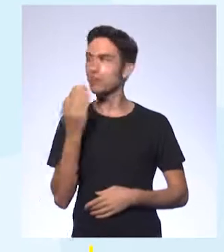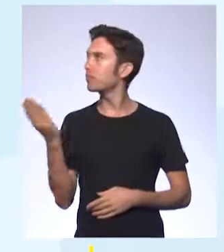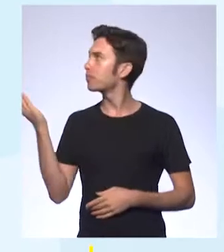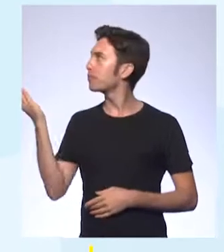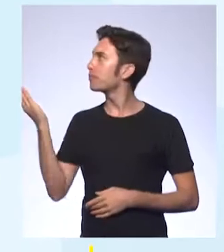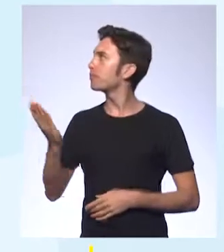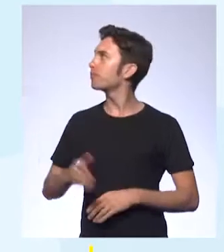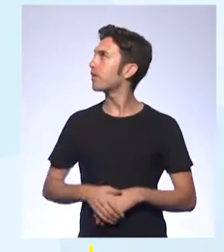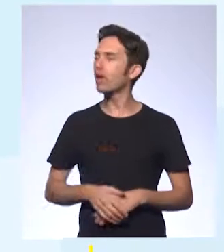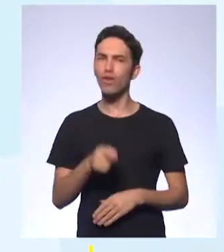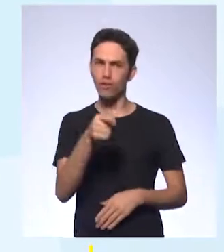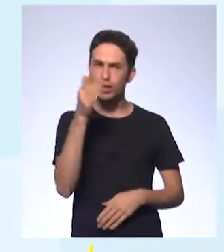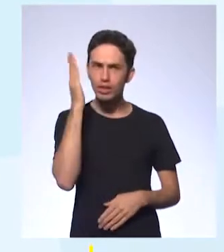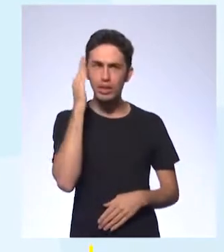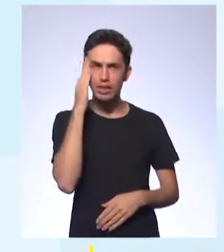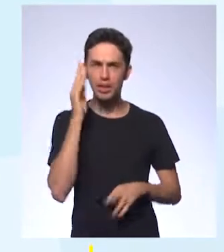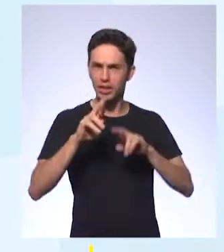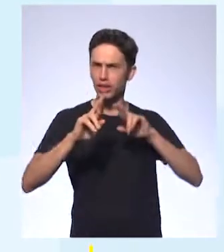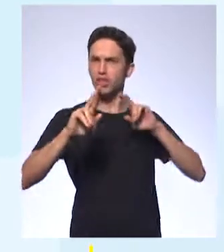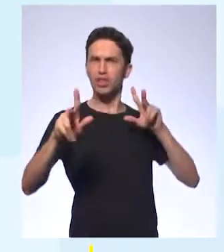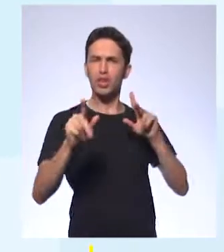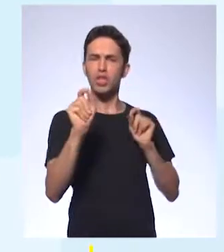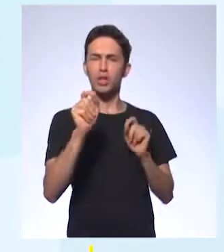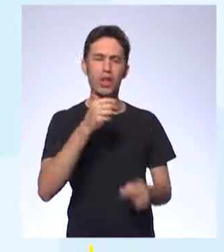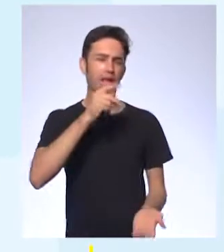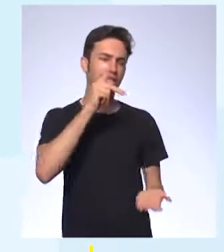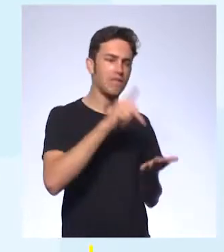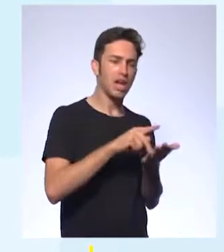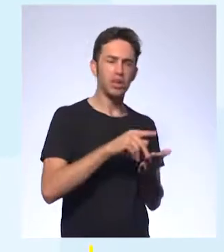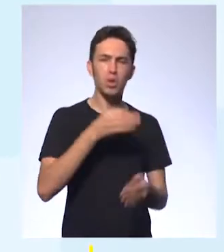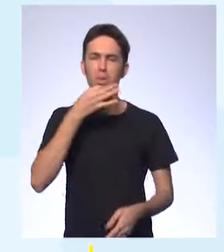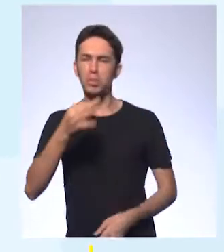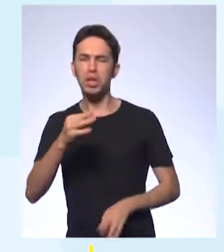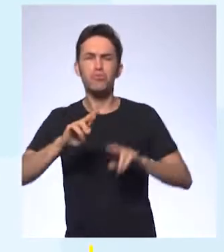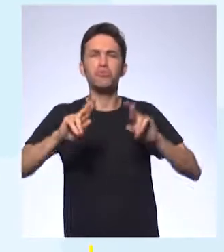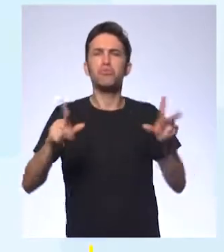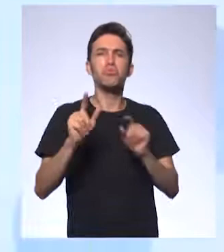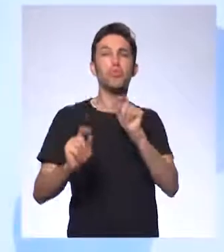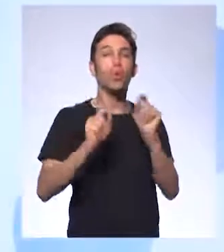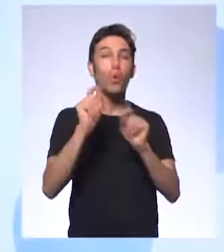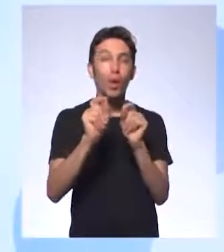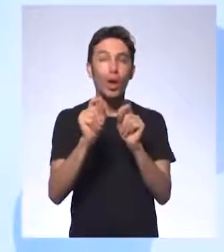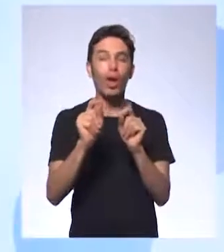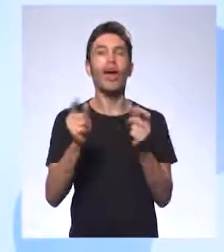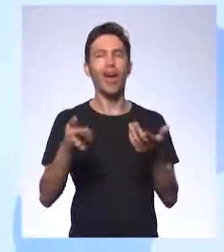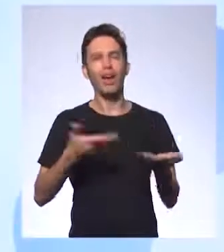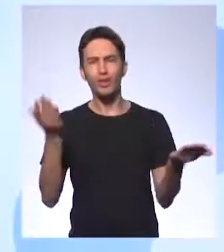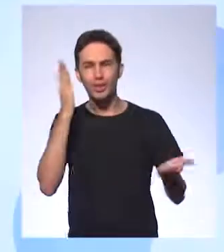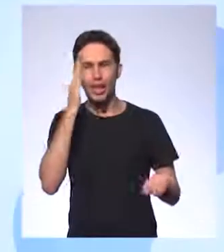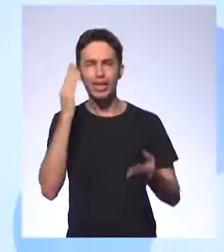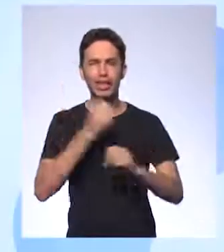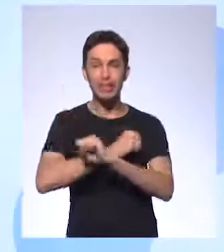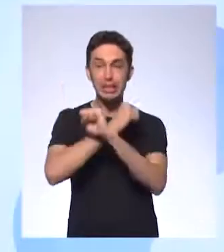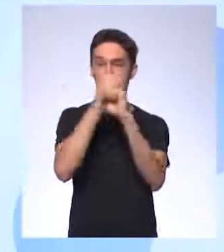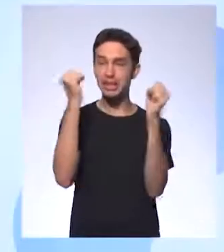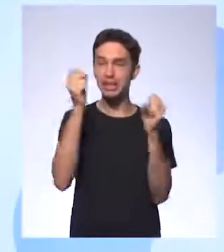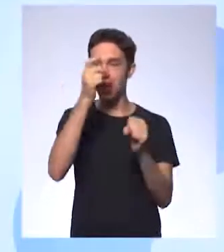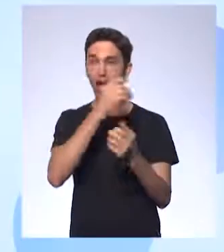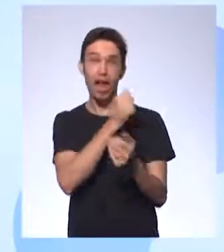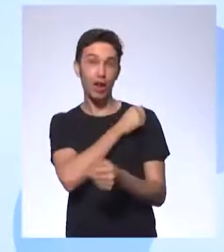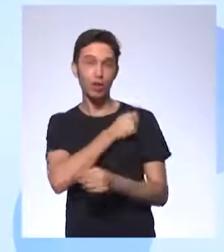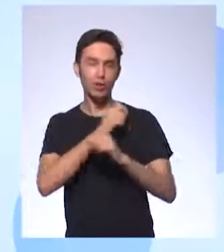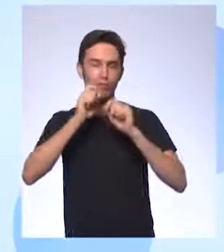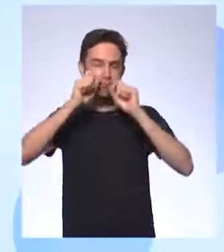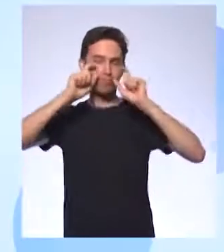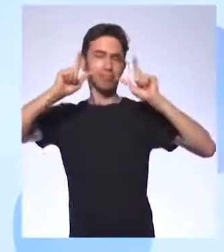sabe a diferença entre fato e opinião? Eu sei que ainda está cedinho, os alunos estão acordando, mas vamos ver se tem alguém online aí